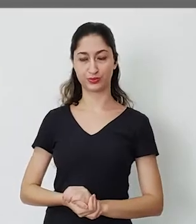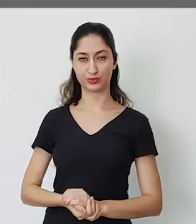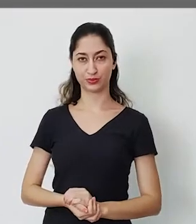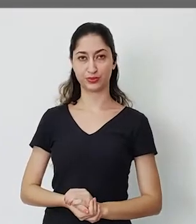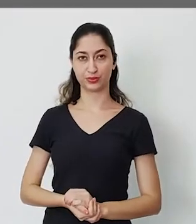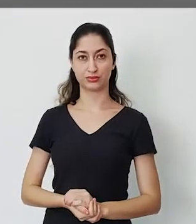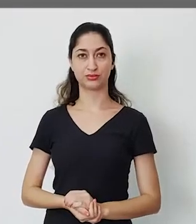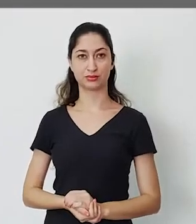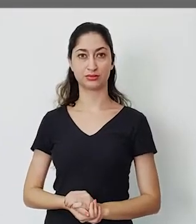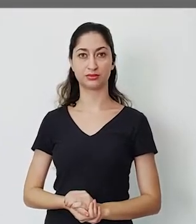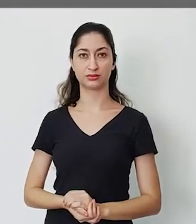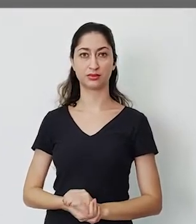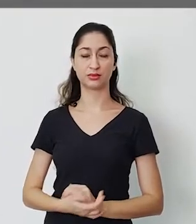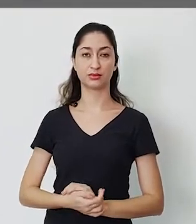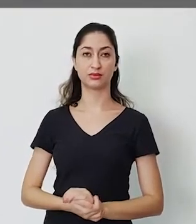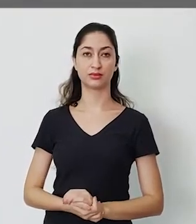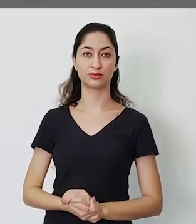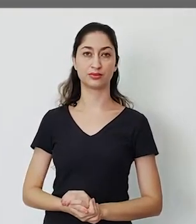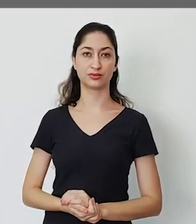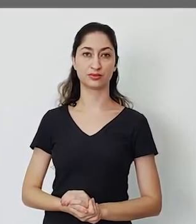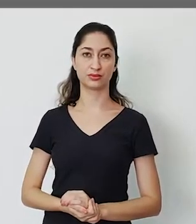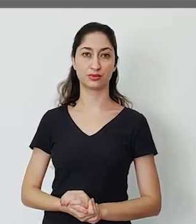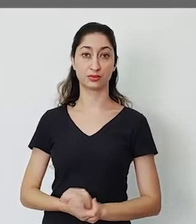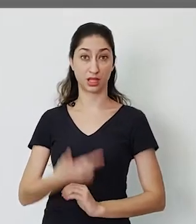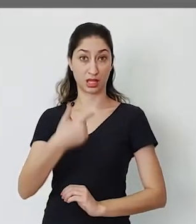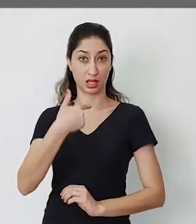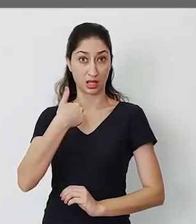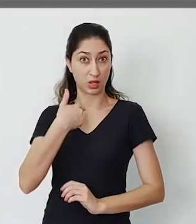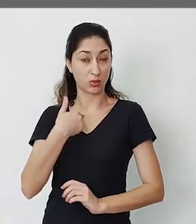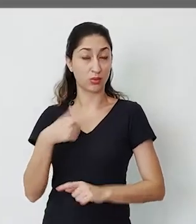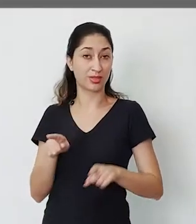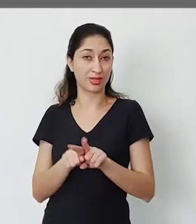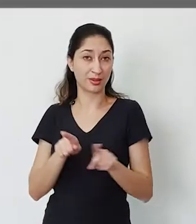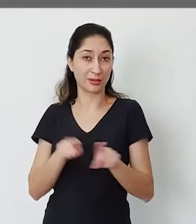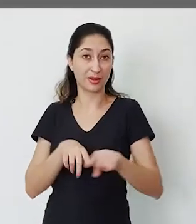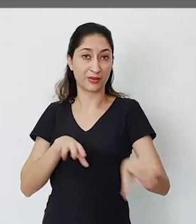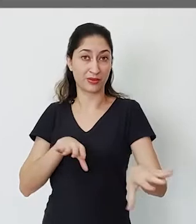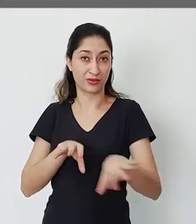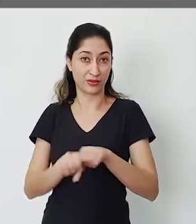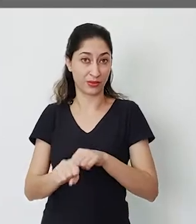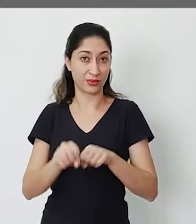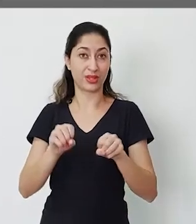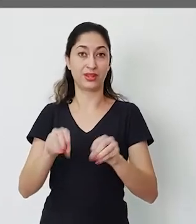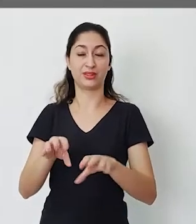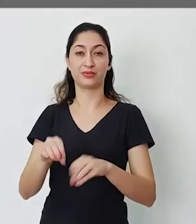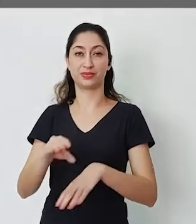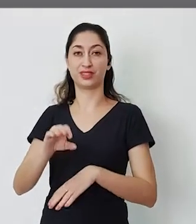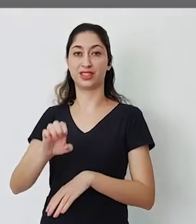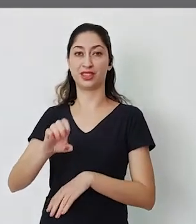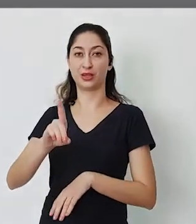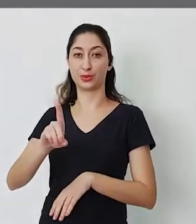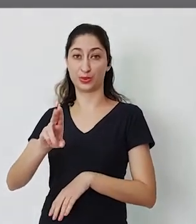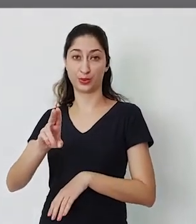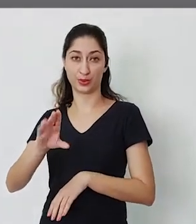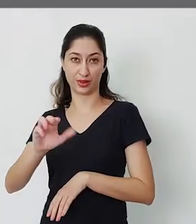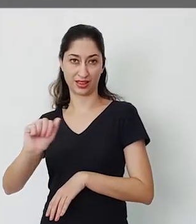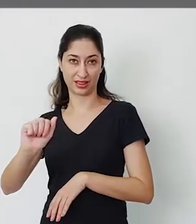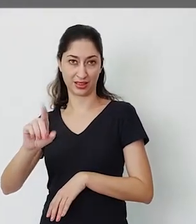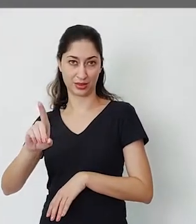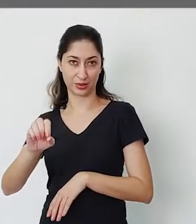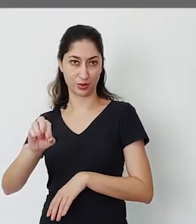vivíamos na linguagem, principalmente pessoas brancas, heteronormativas, machas, né, que às